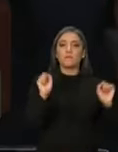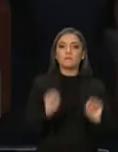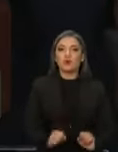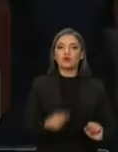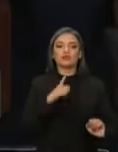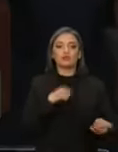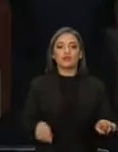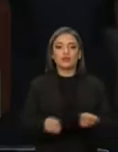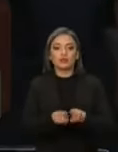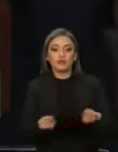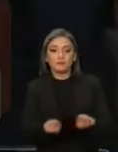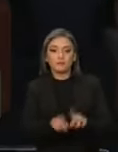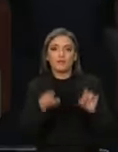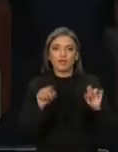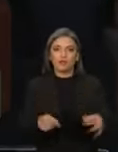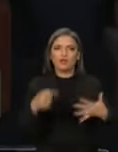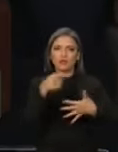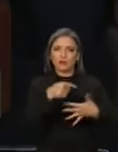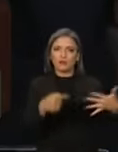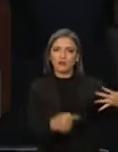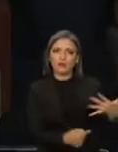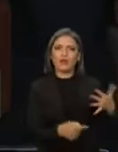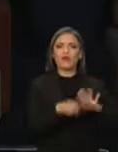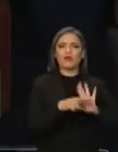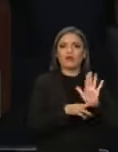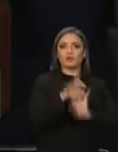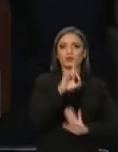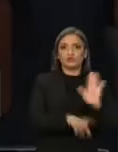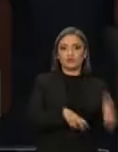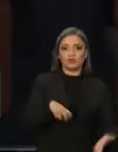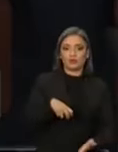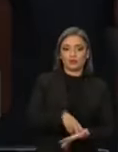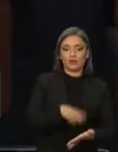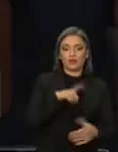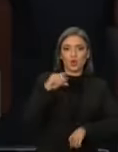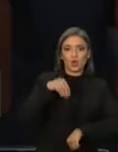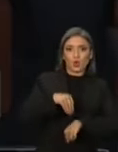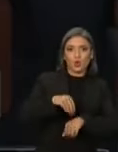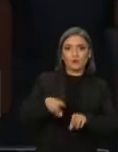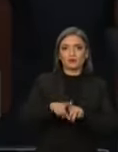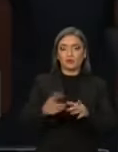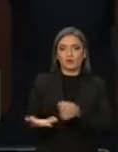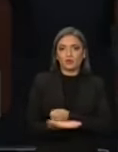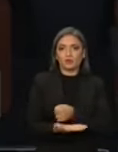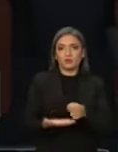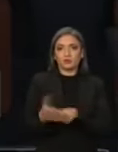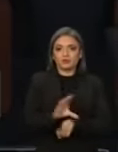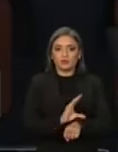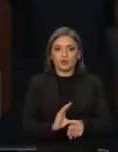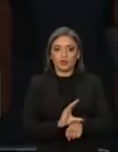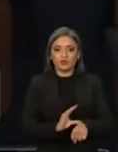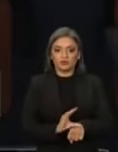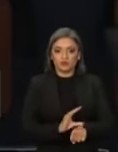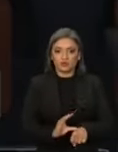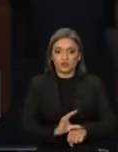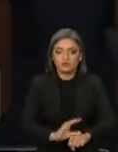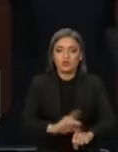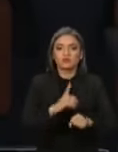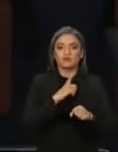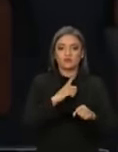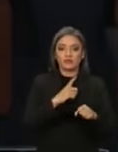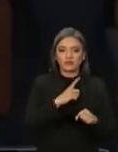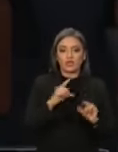aos postulados essenciais do direito penal, da culpa e do princípio constitucional do due process of law,